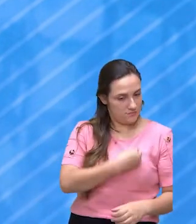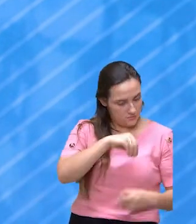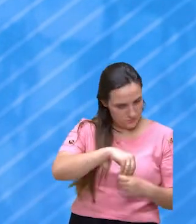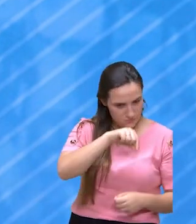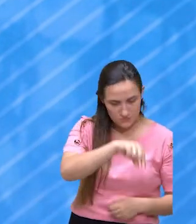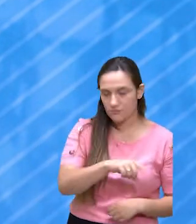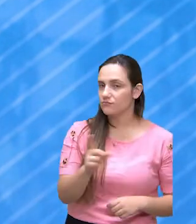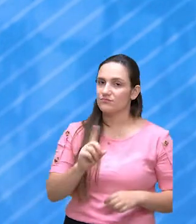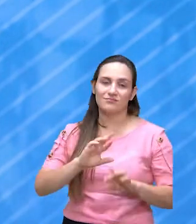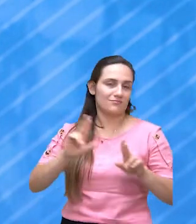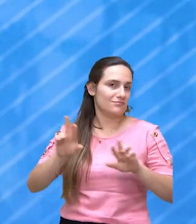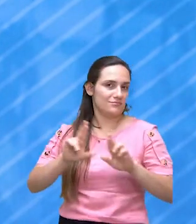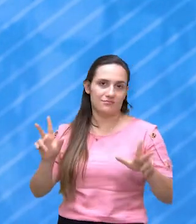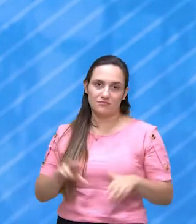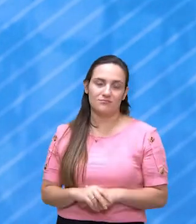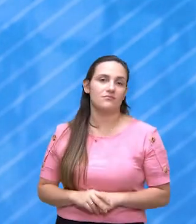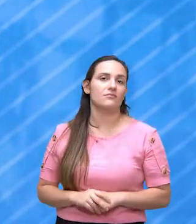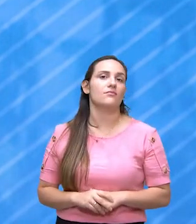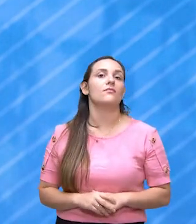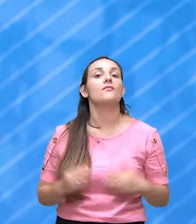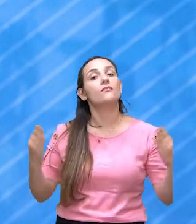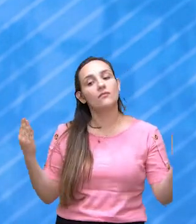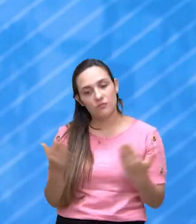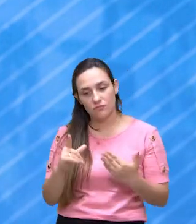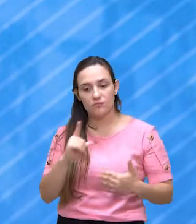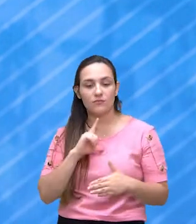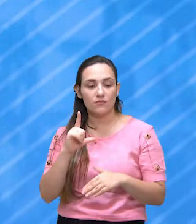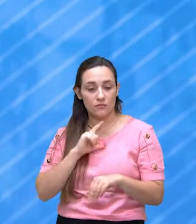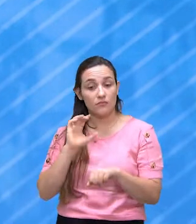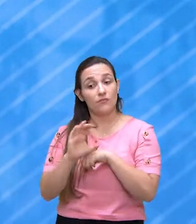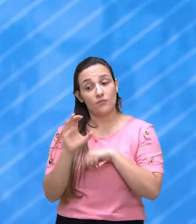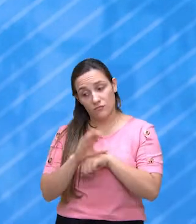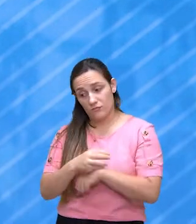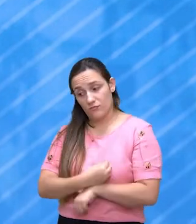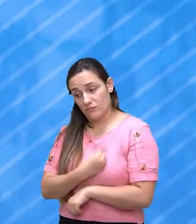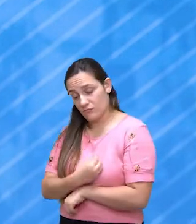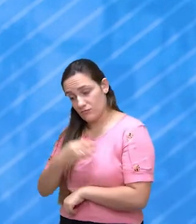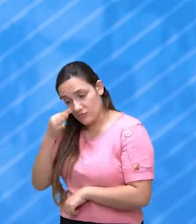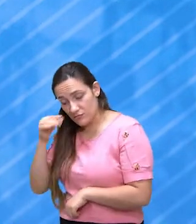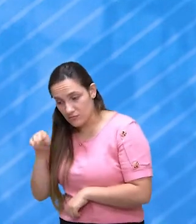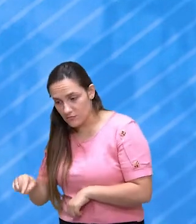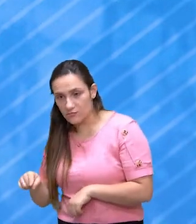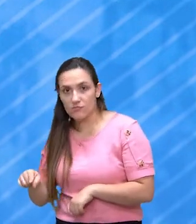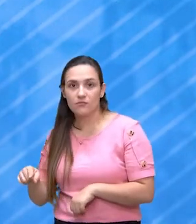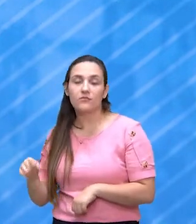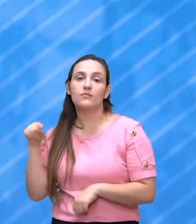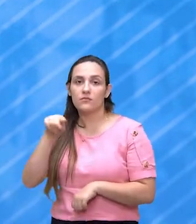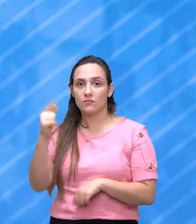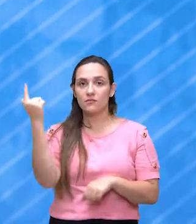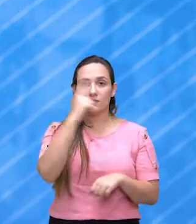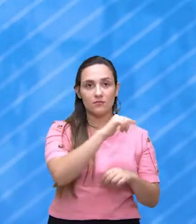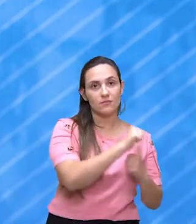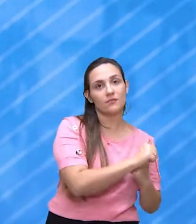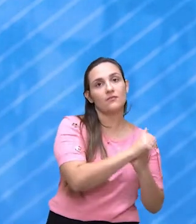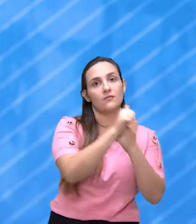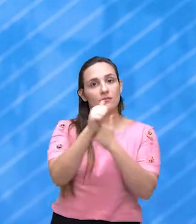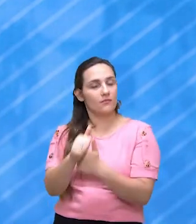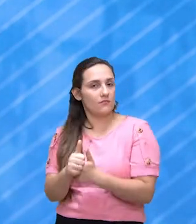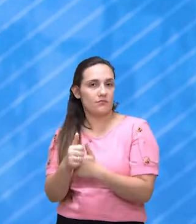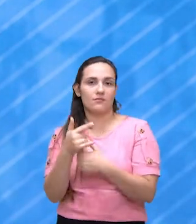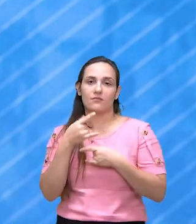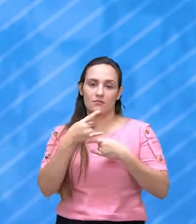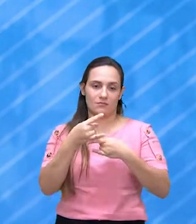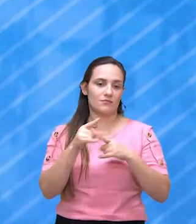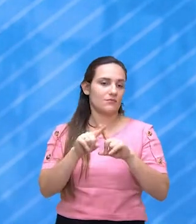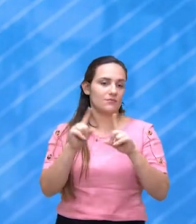excelência como o aluno que está em sala de aula o que nós temos hoje são cursos presenciais que são transmitidos ao vivo